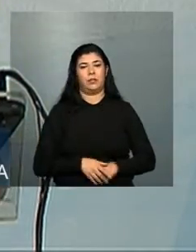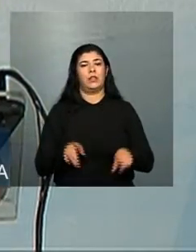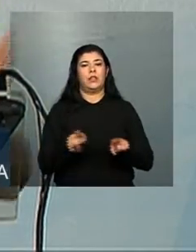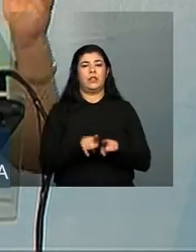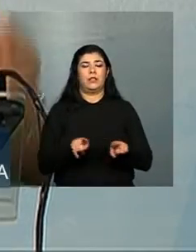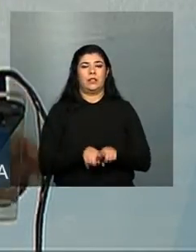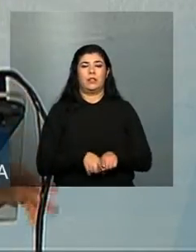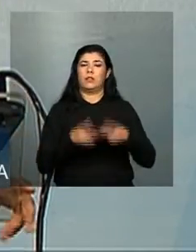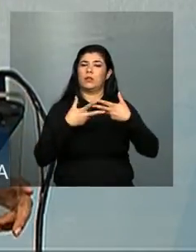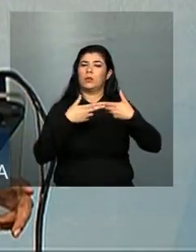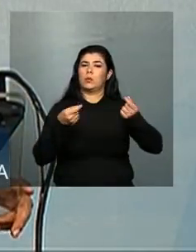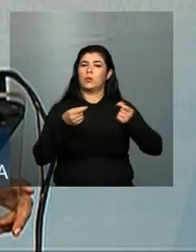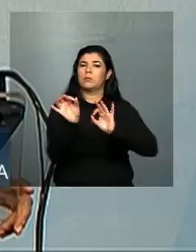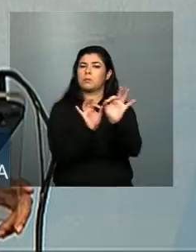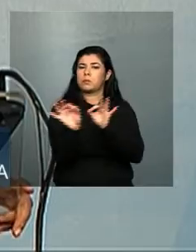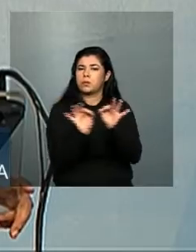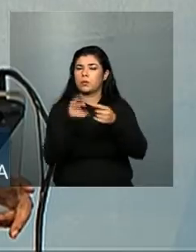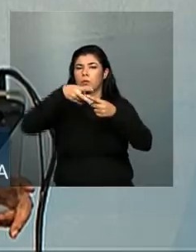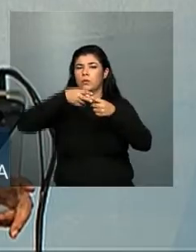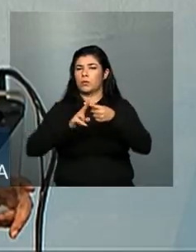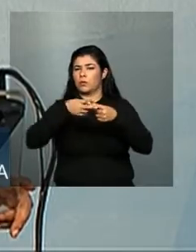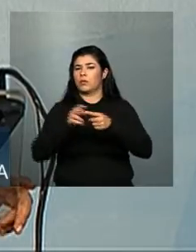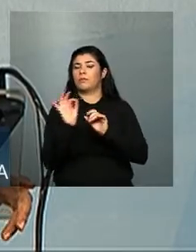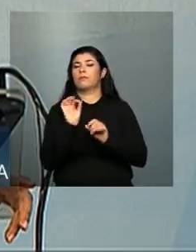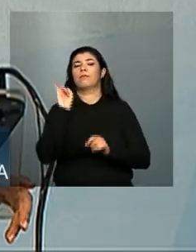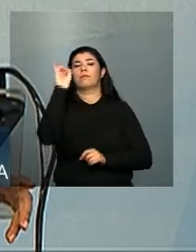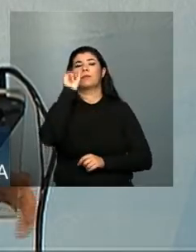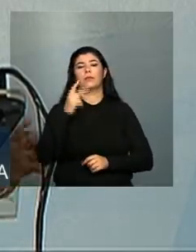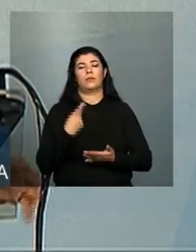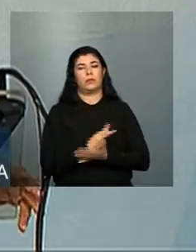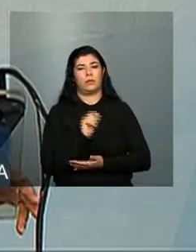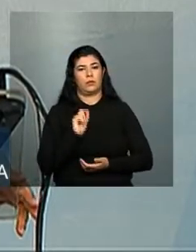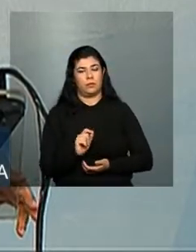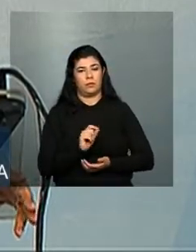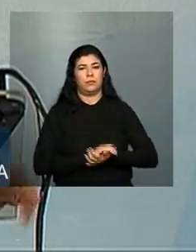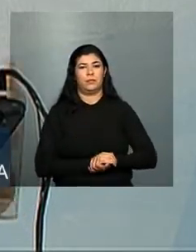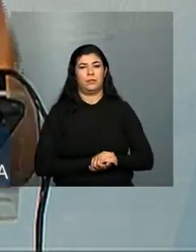E essas correções, elas dizem respeito